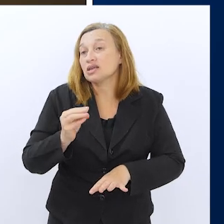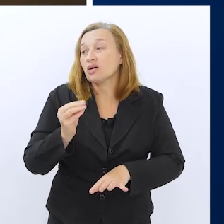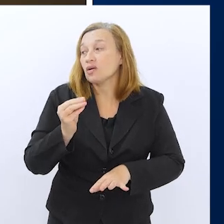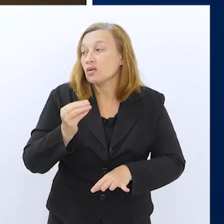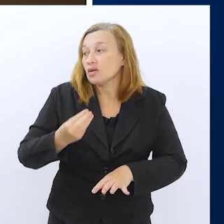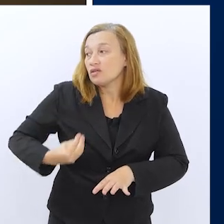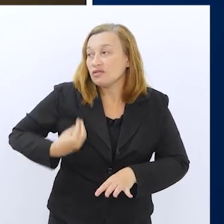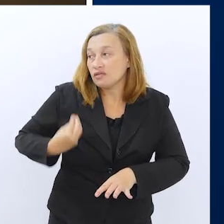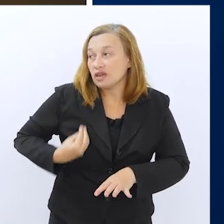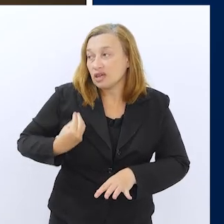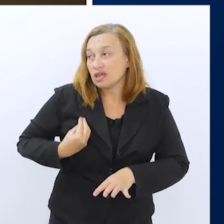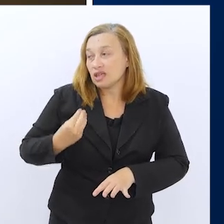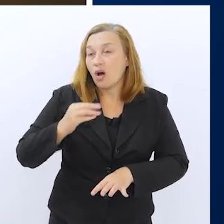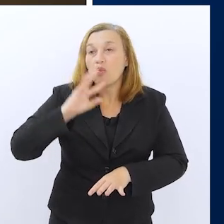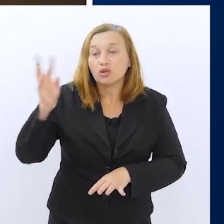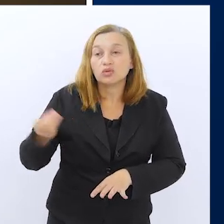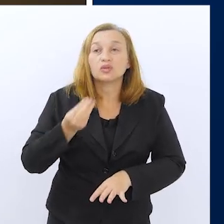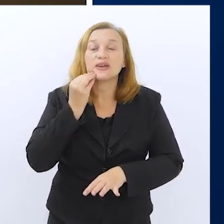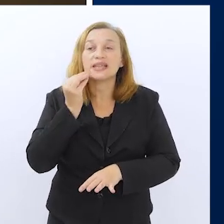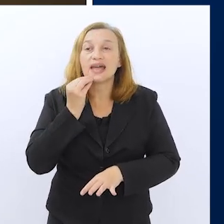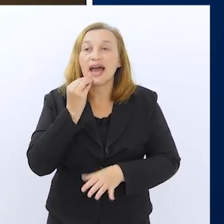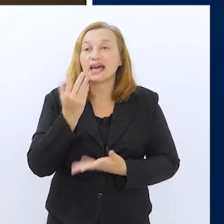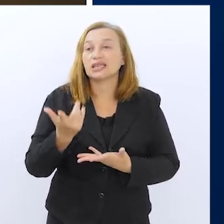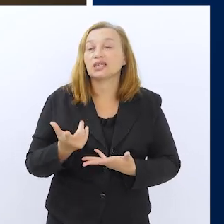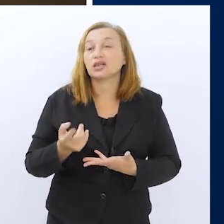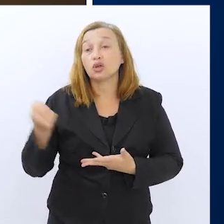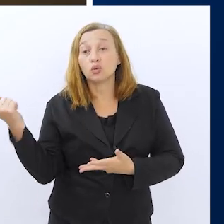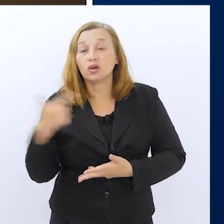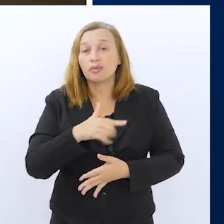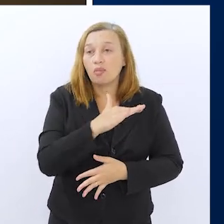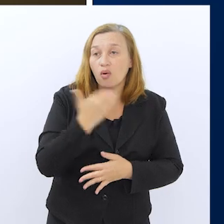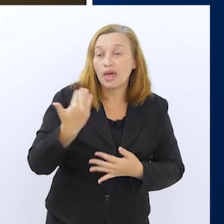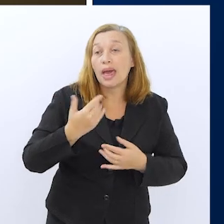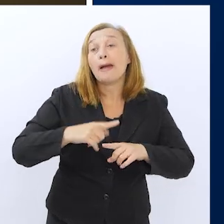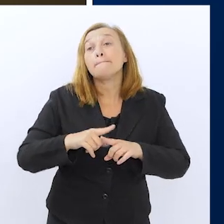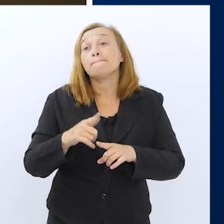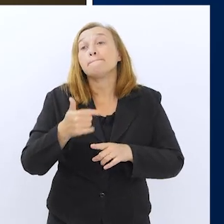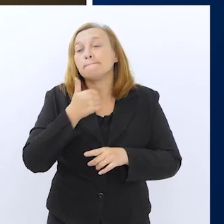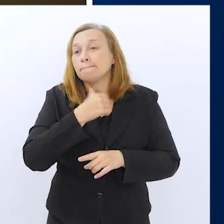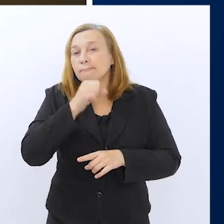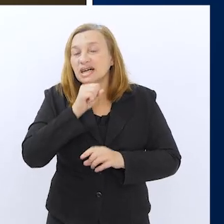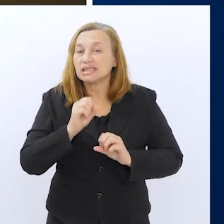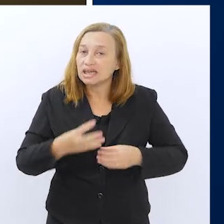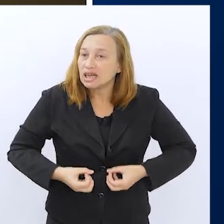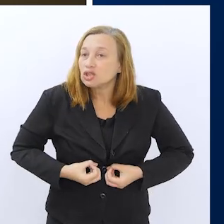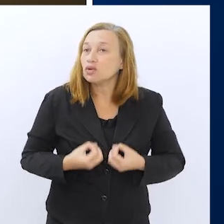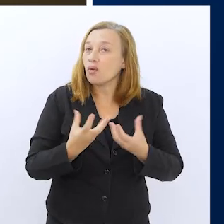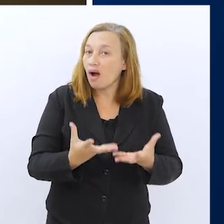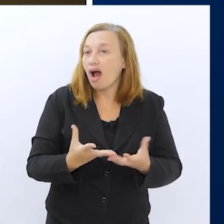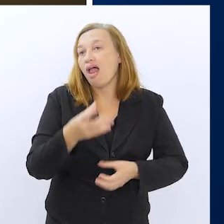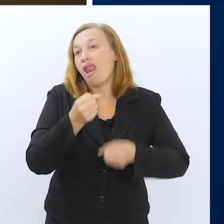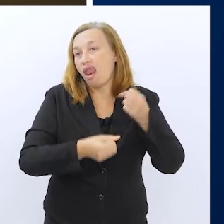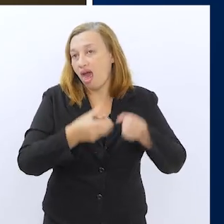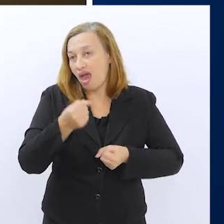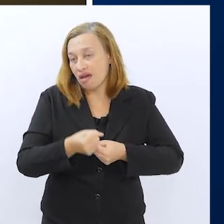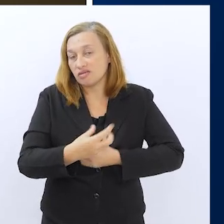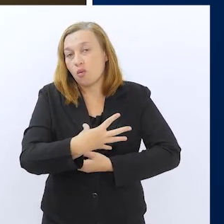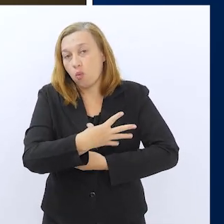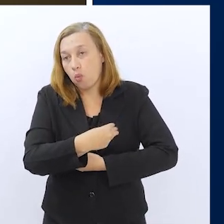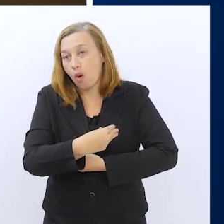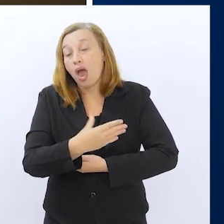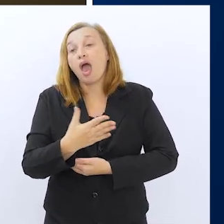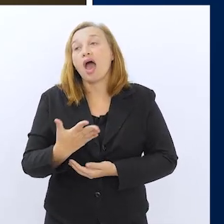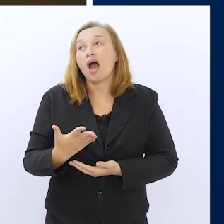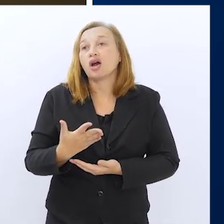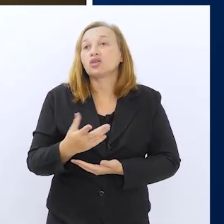mais chance de sobreviver, tem muito mais chance de ter menos complicação. Então, assim, mães que queiram doar leite